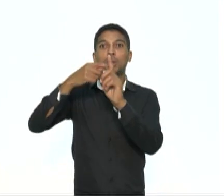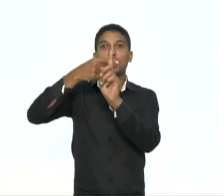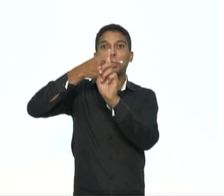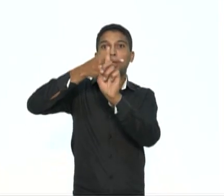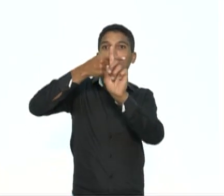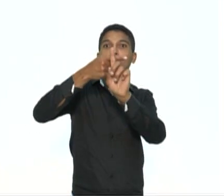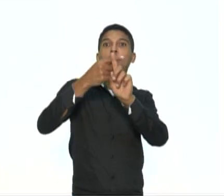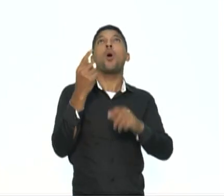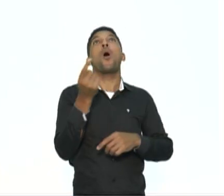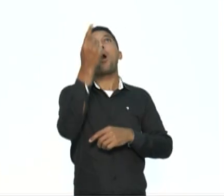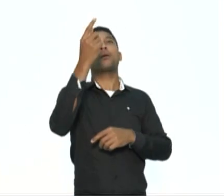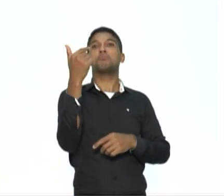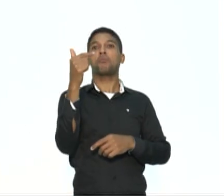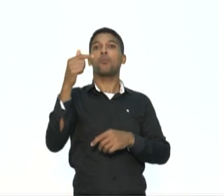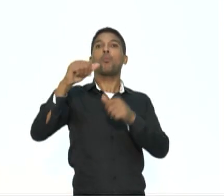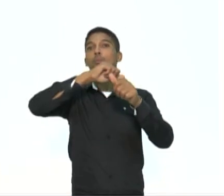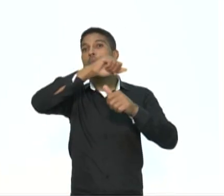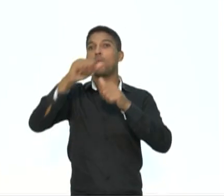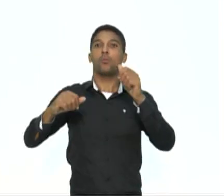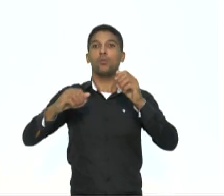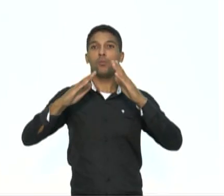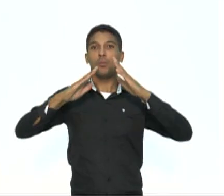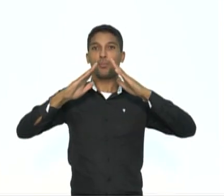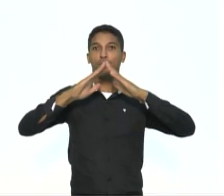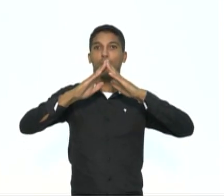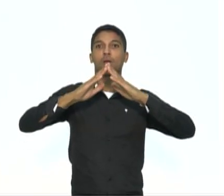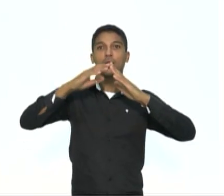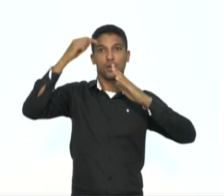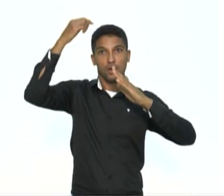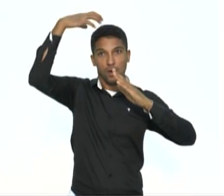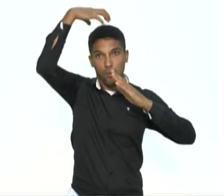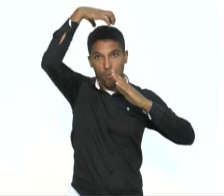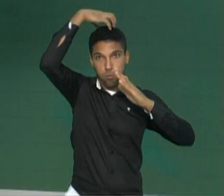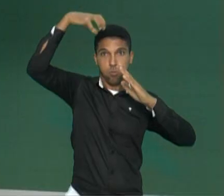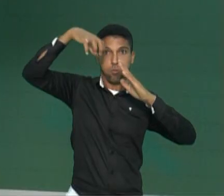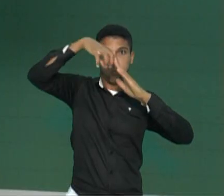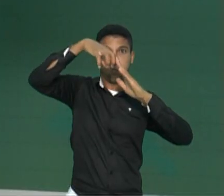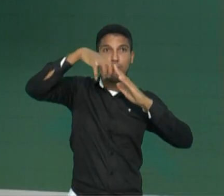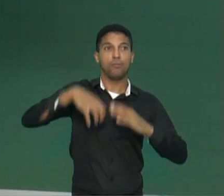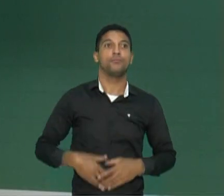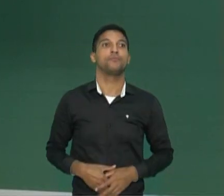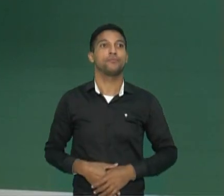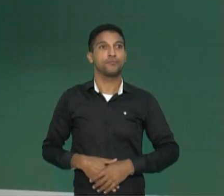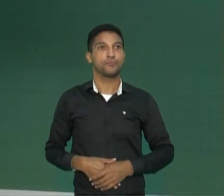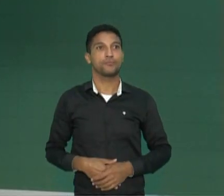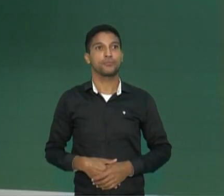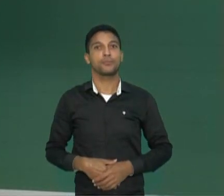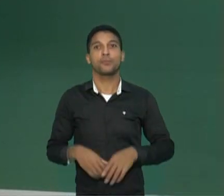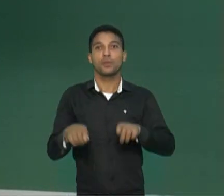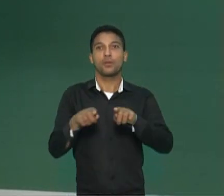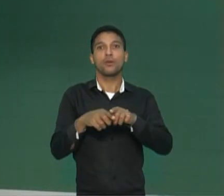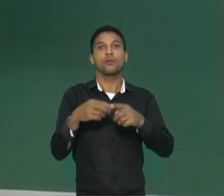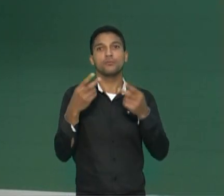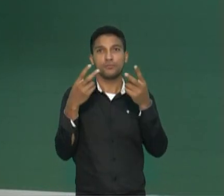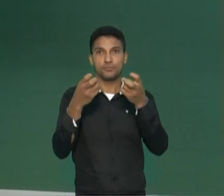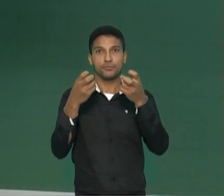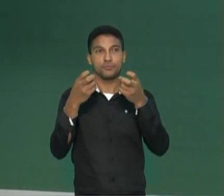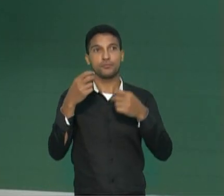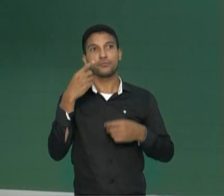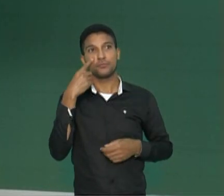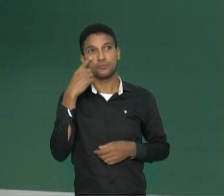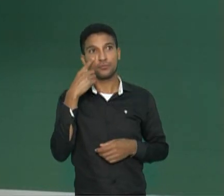tá? Românica. A gente também estudou, na época, as arquivoltas, os tímpanos das portas, né? As partiluzes, as gêmeas são